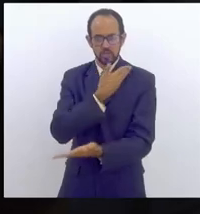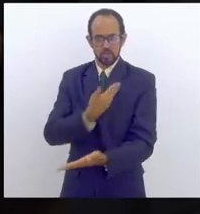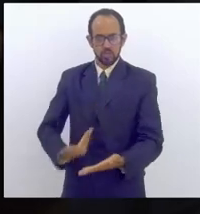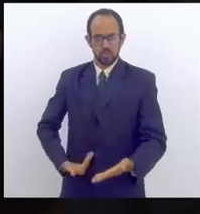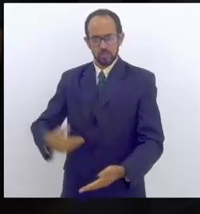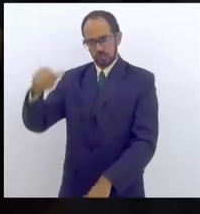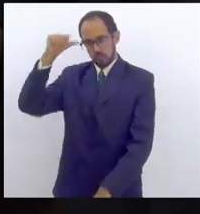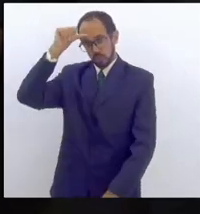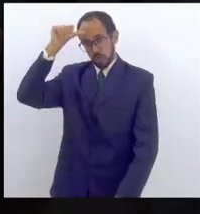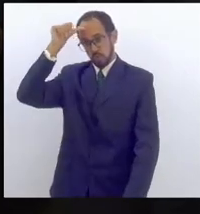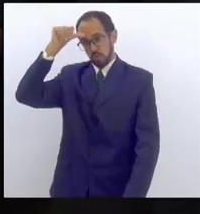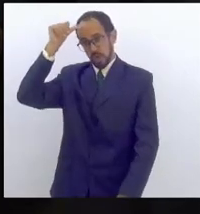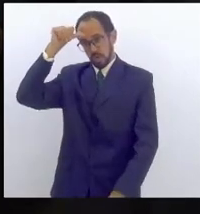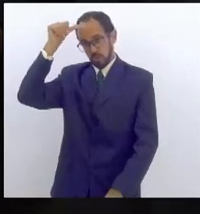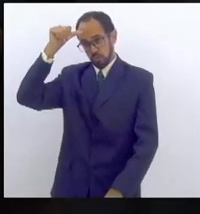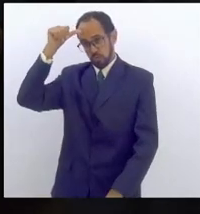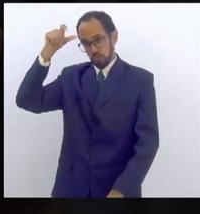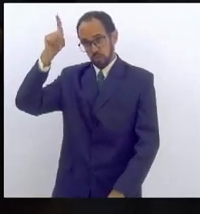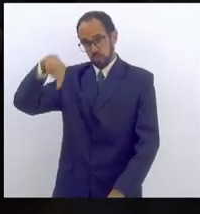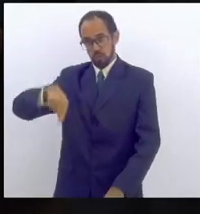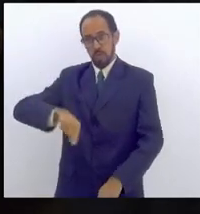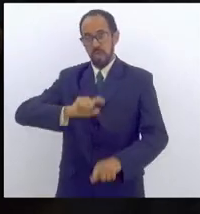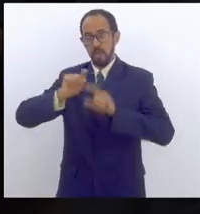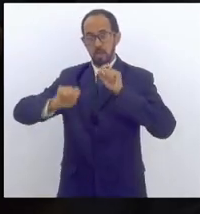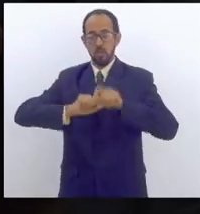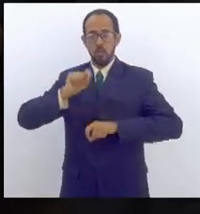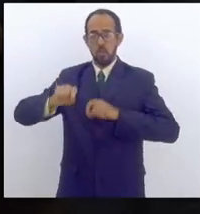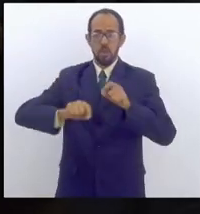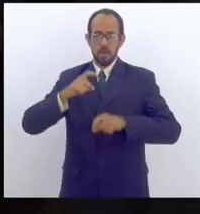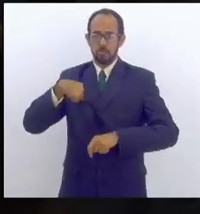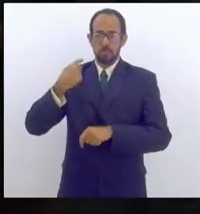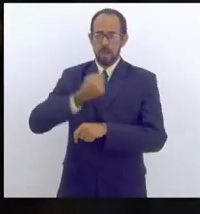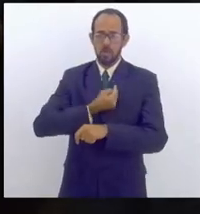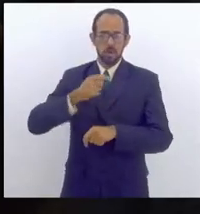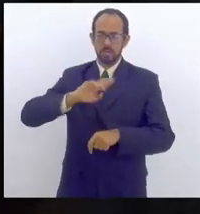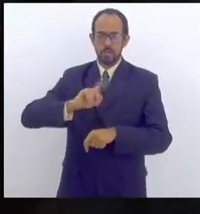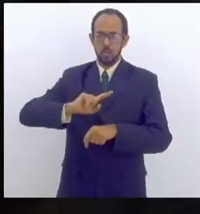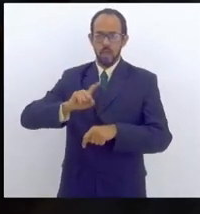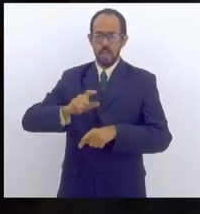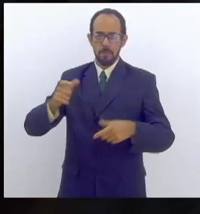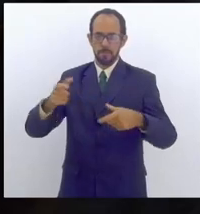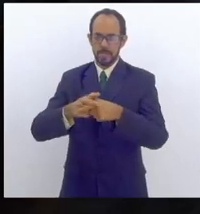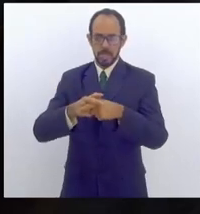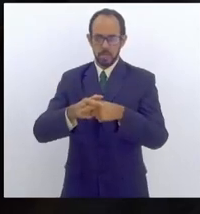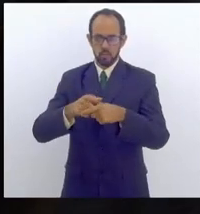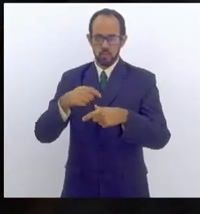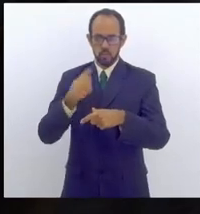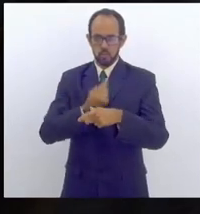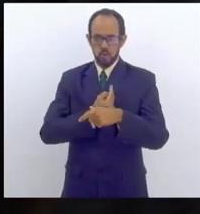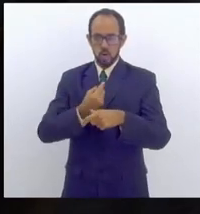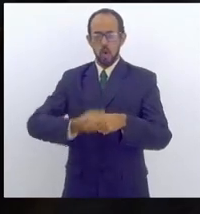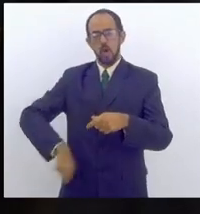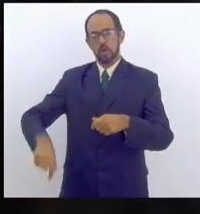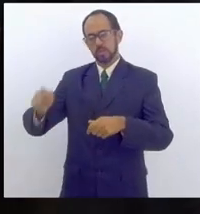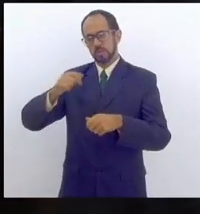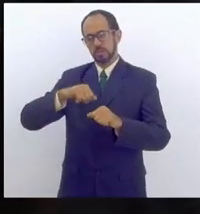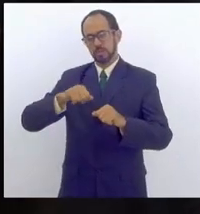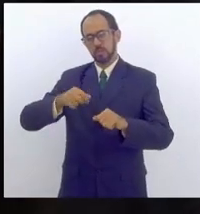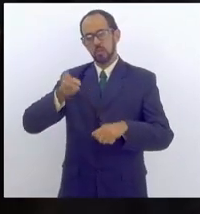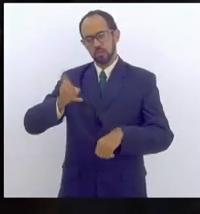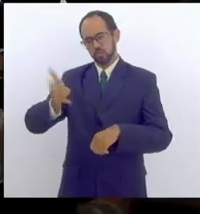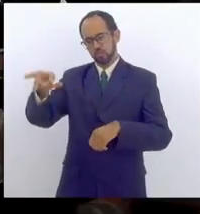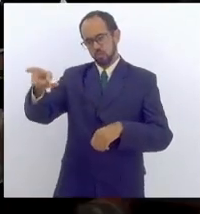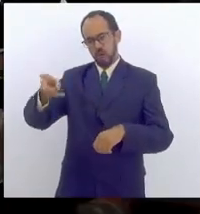Castro. Isso é uma questão que para nós não é pequena. Nós prezamos e preservamos a nossa coerência enquanto